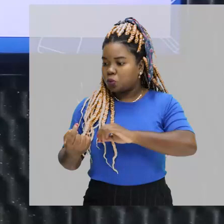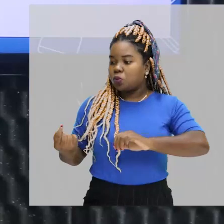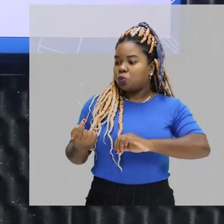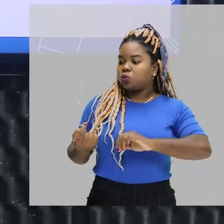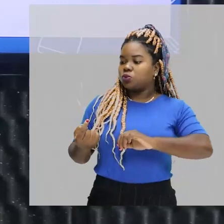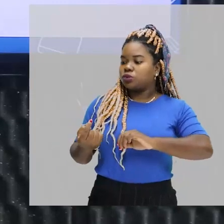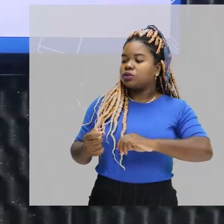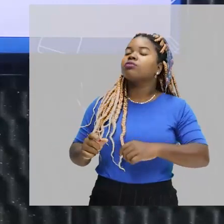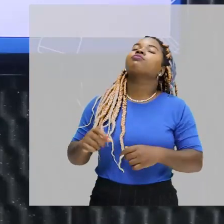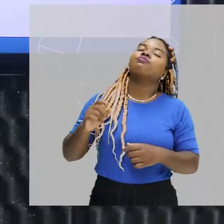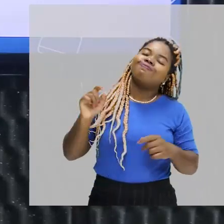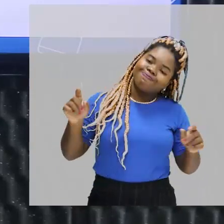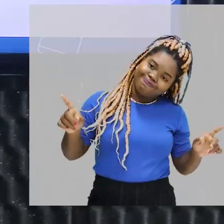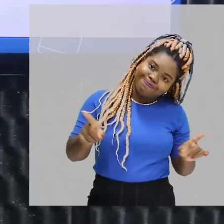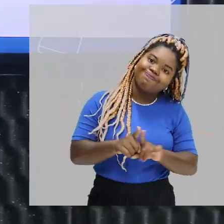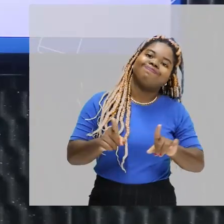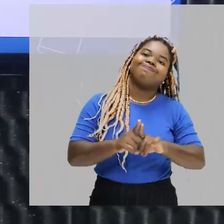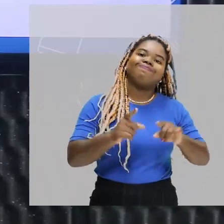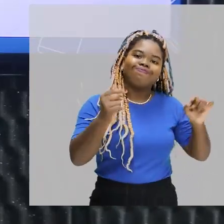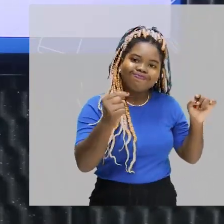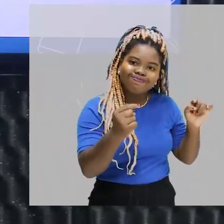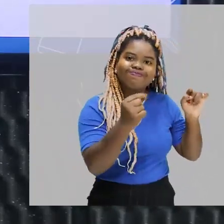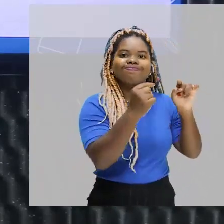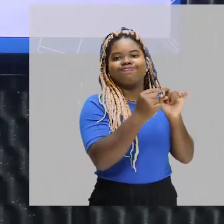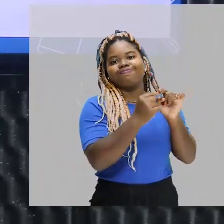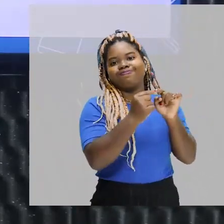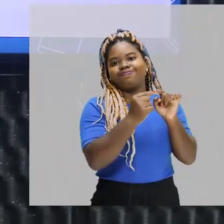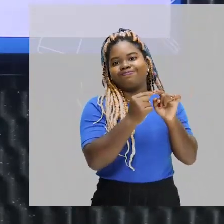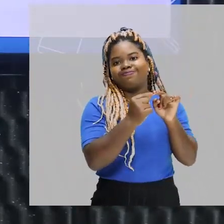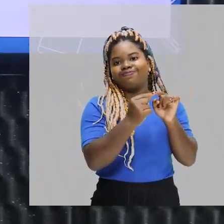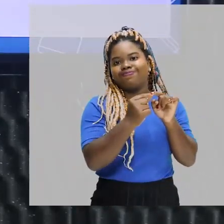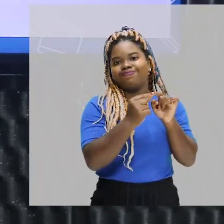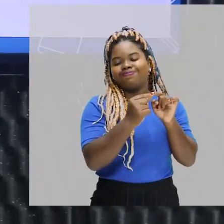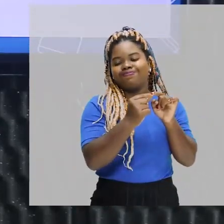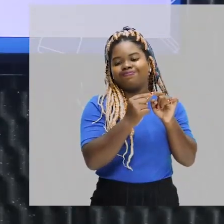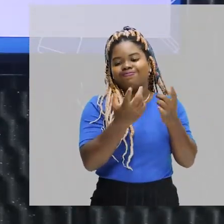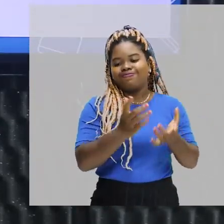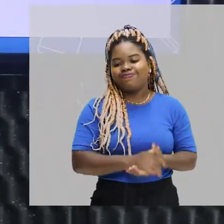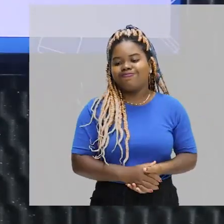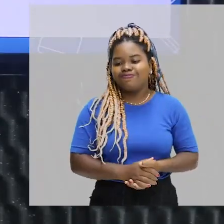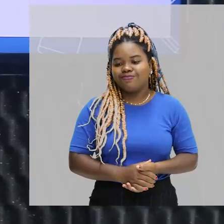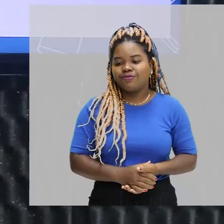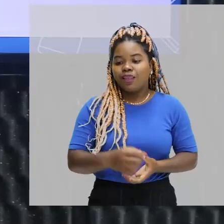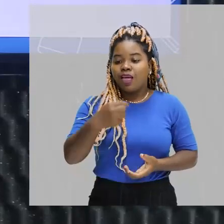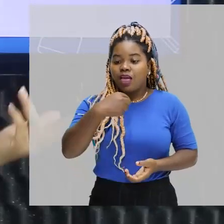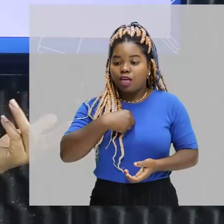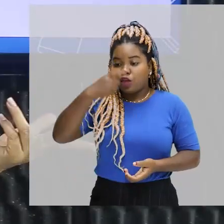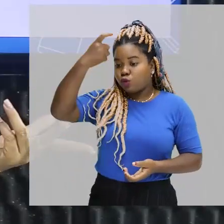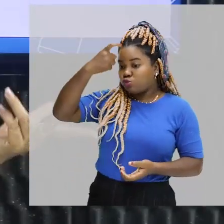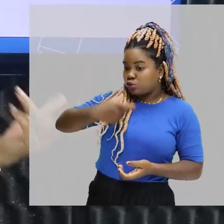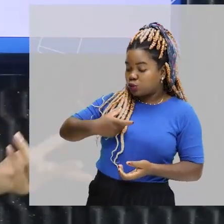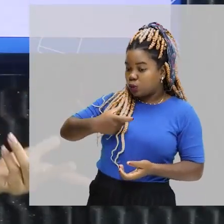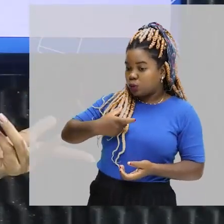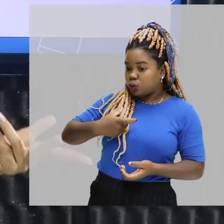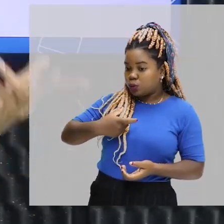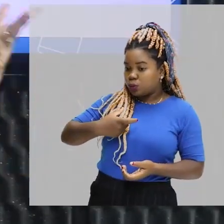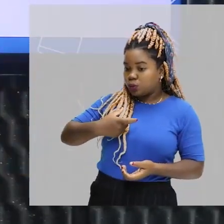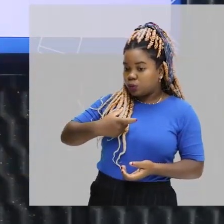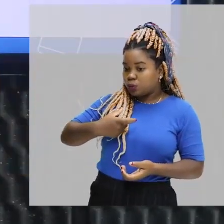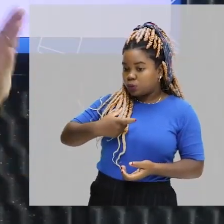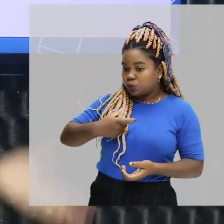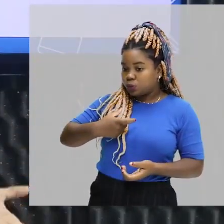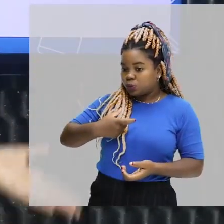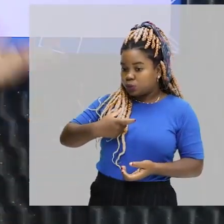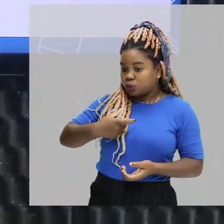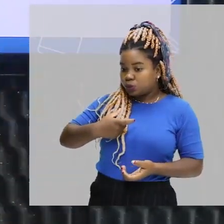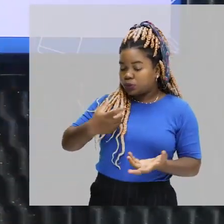Então, tipo, eu estou ou eu sou. E nós? Nós é. Tá errado.